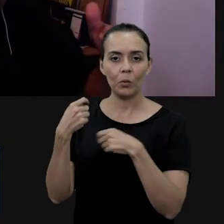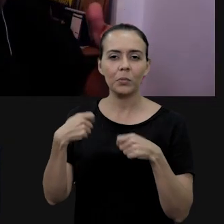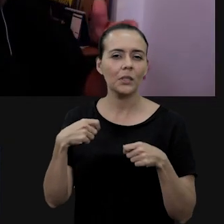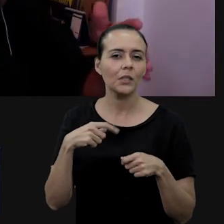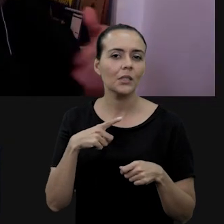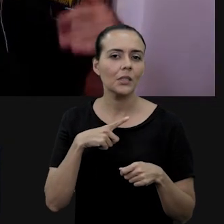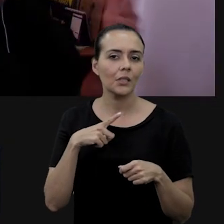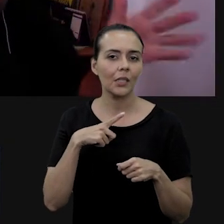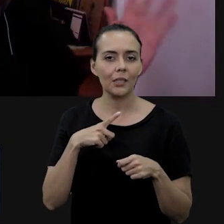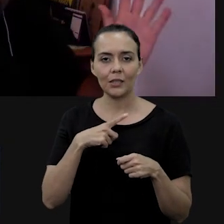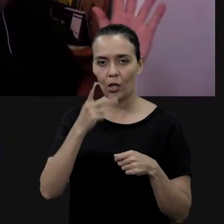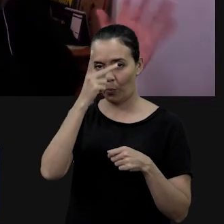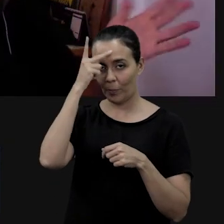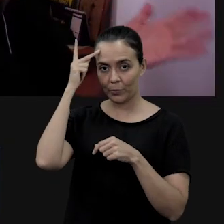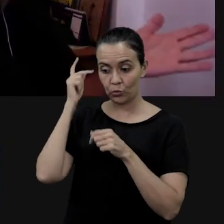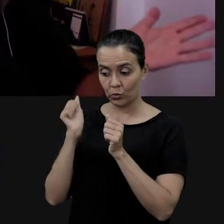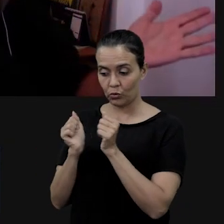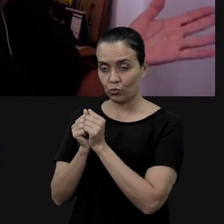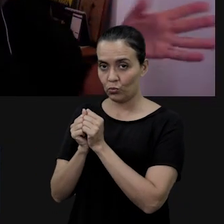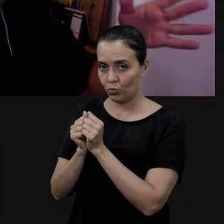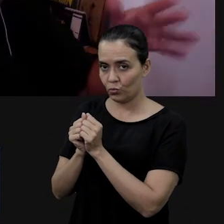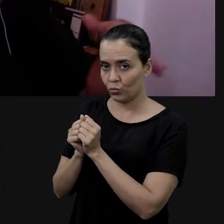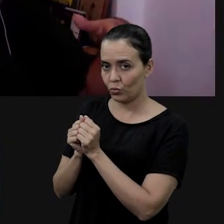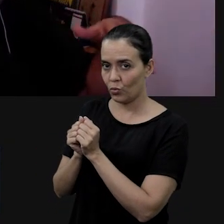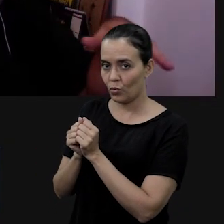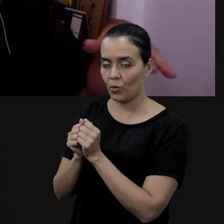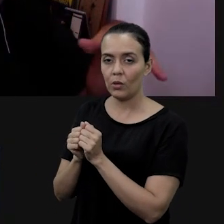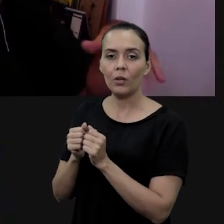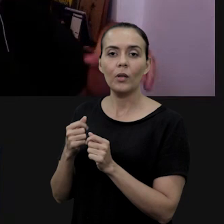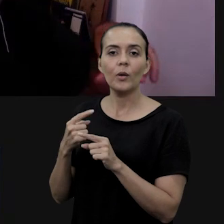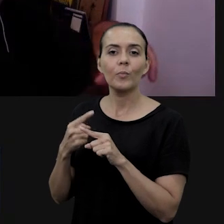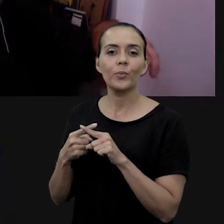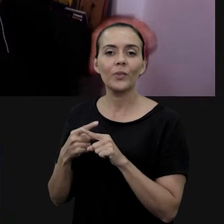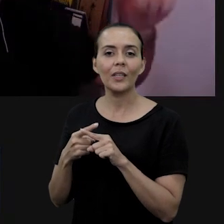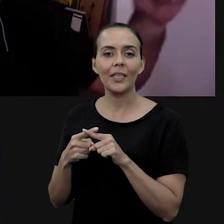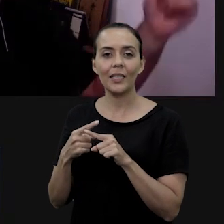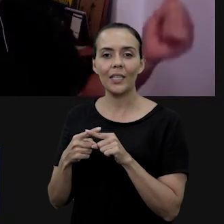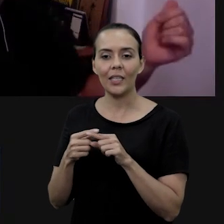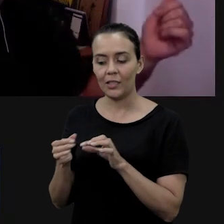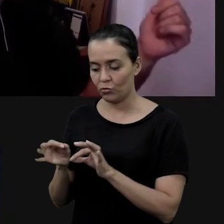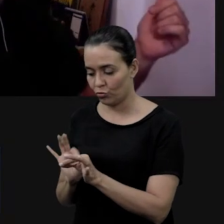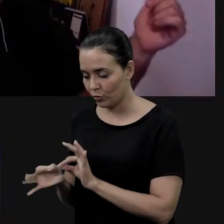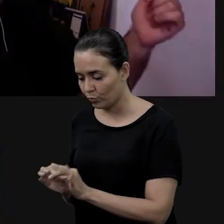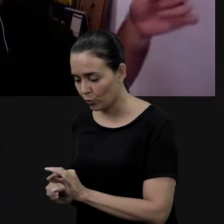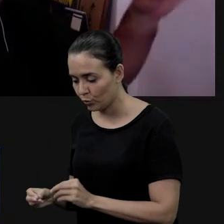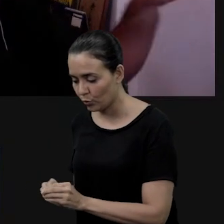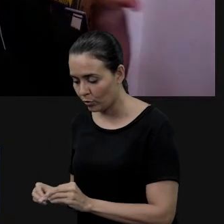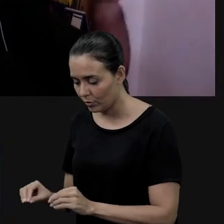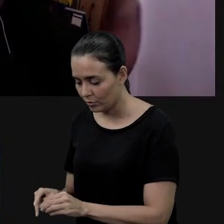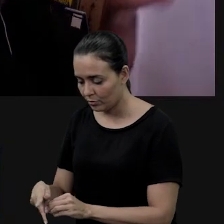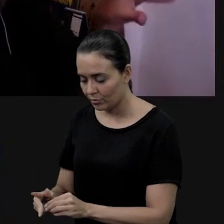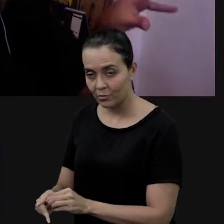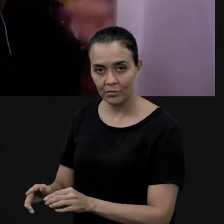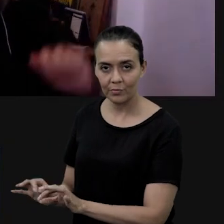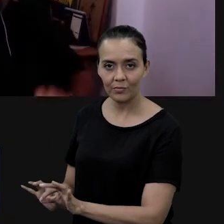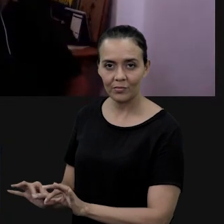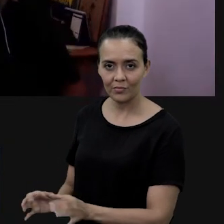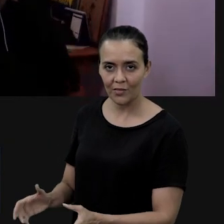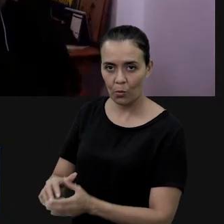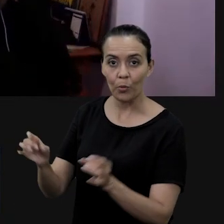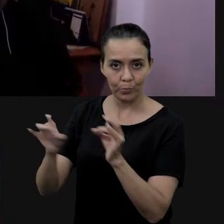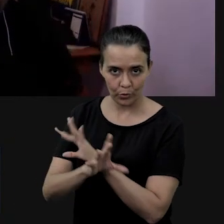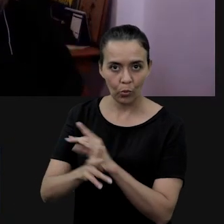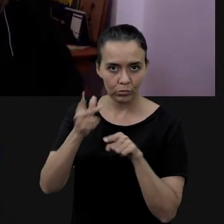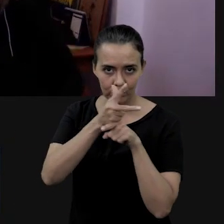tinha isso tem que ter um assistente, porque daí ele ficou ali na primeira locação desmontando o equipamento